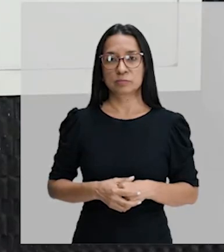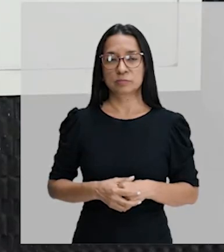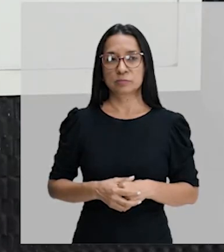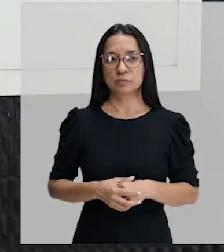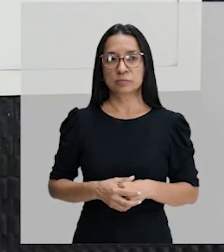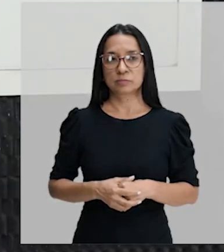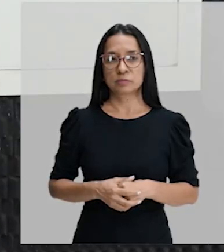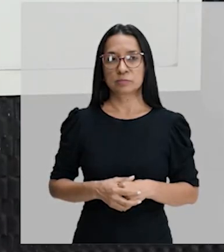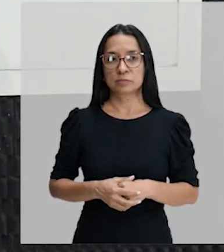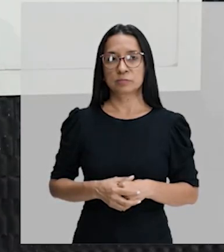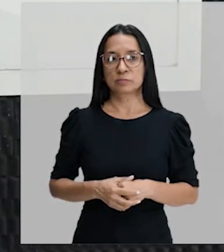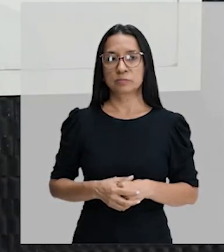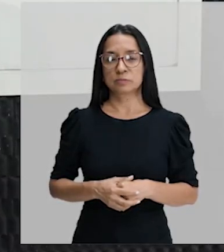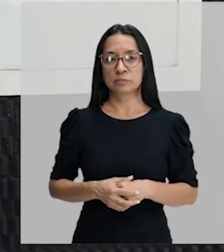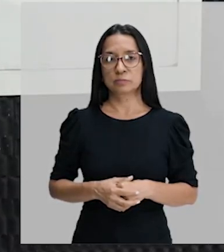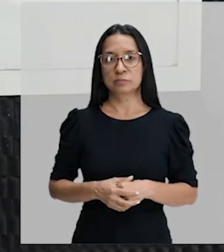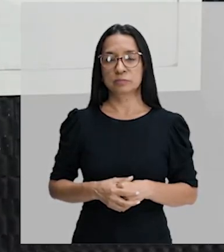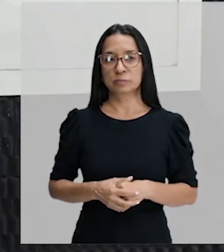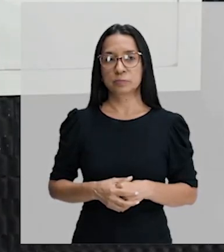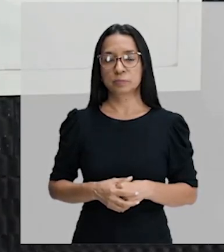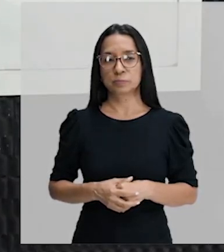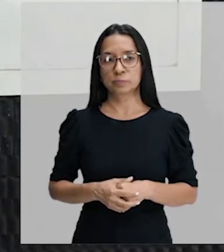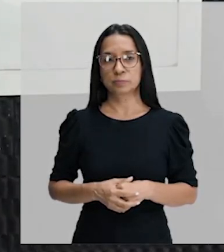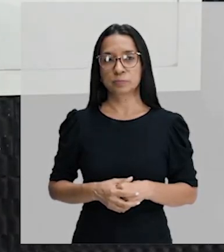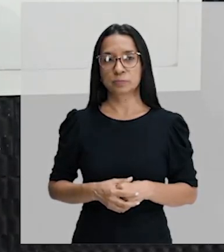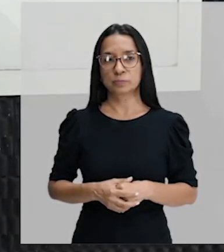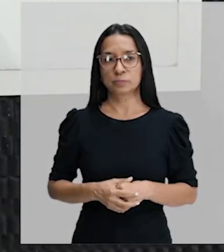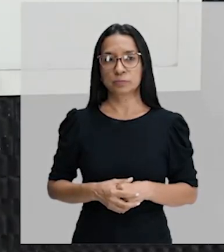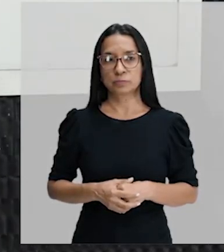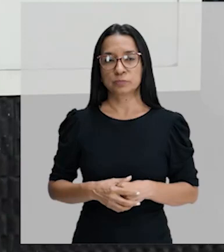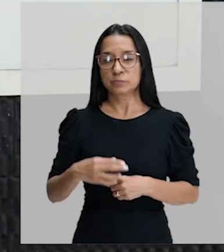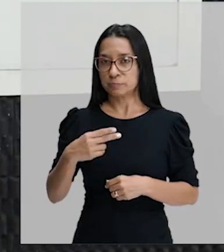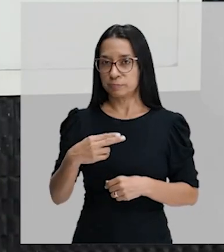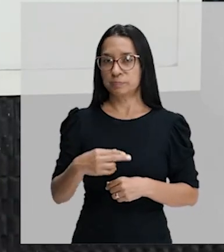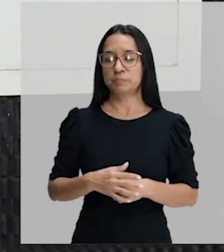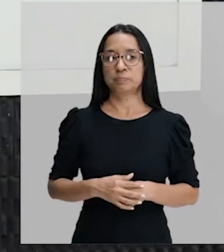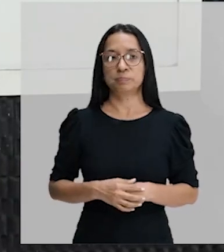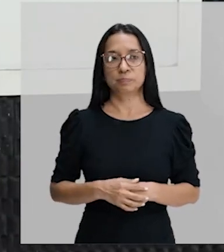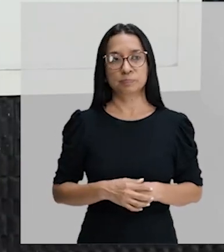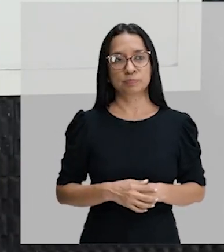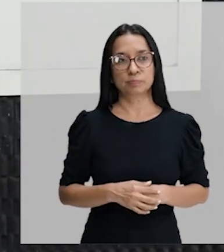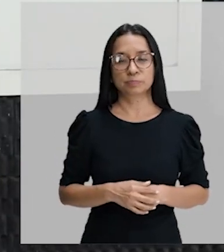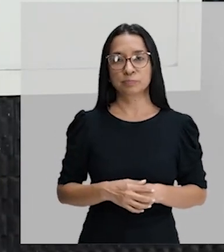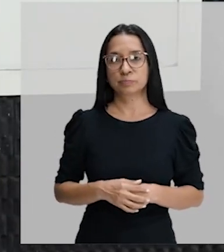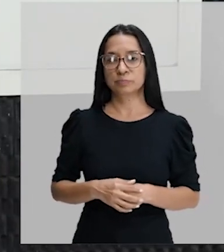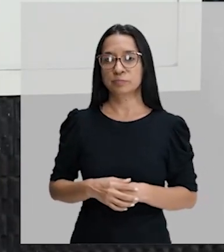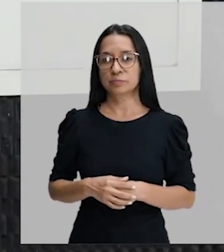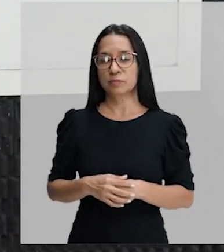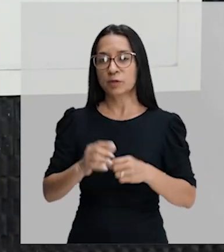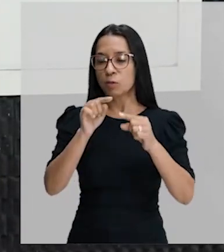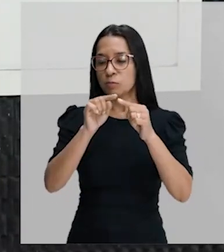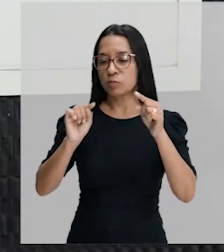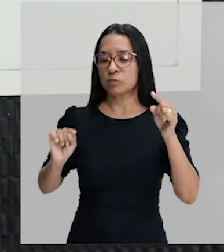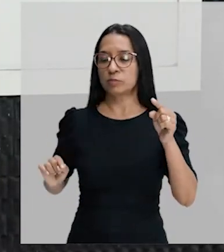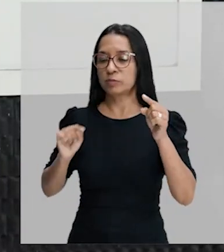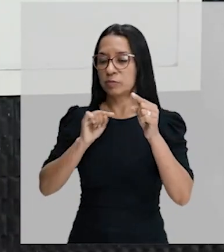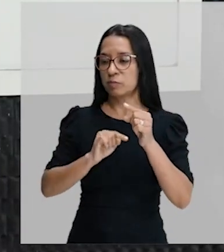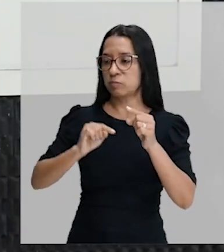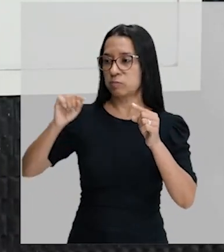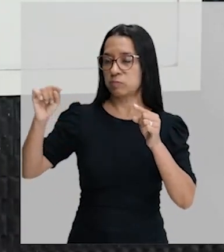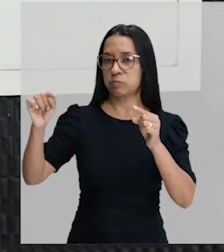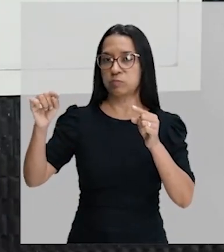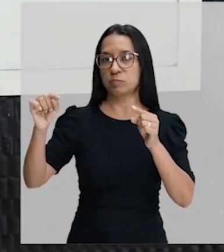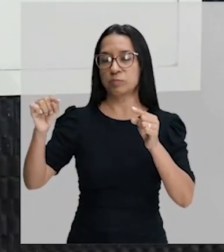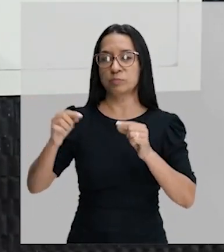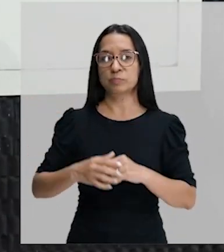Certo? Beleza. E aí, mesma coisa. Produto da principal menos o produto